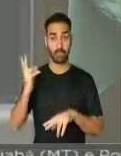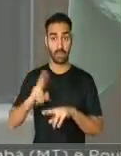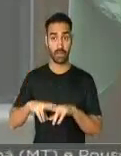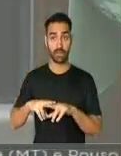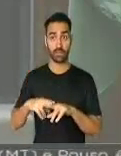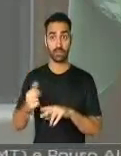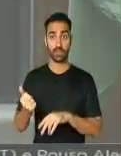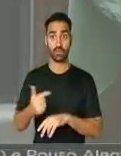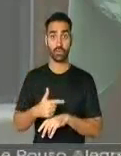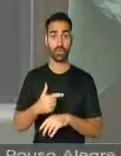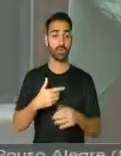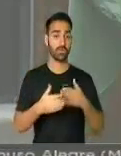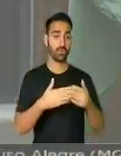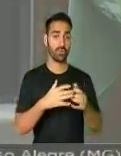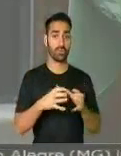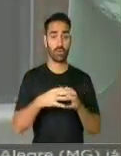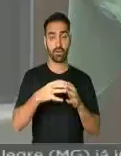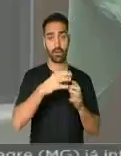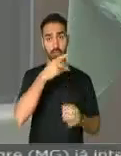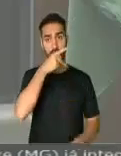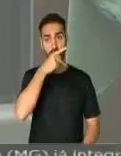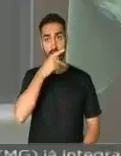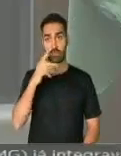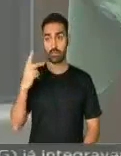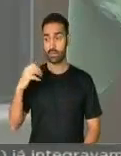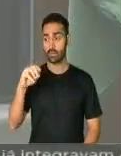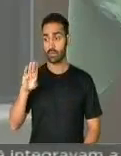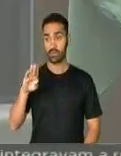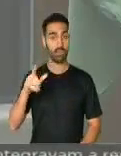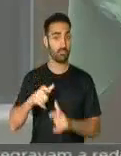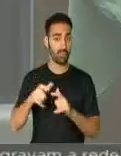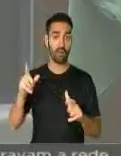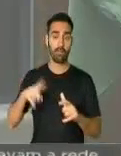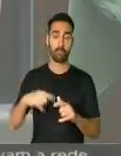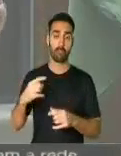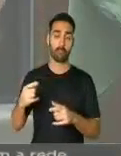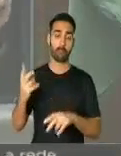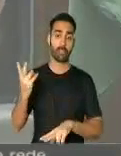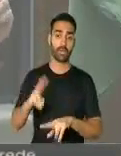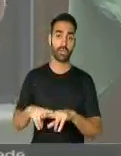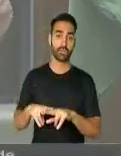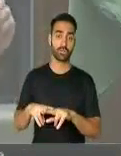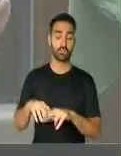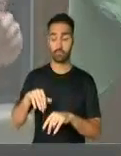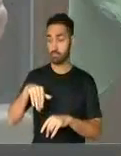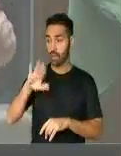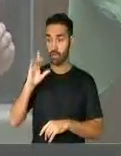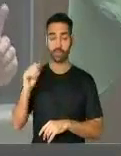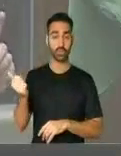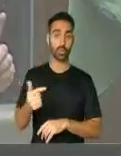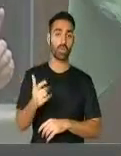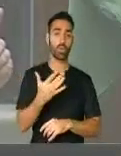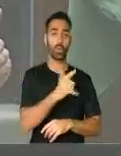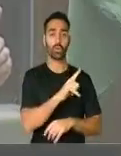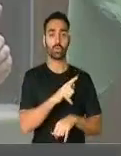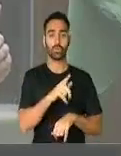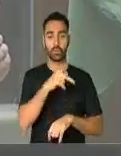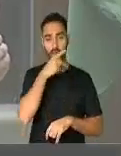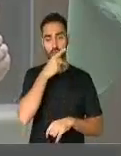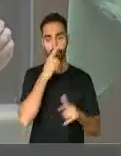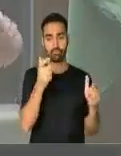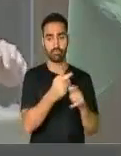do que dos outros partidos do PMDB tem mais gente do PMDB presa do que qualquer outro